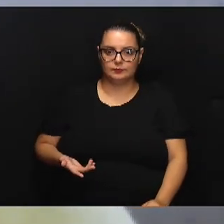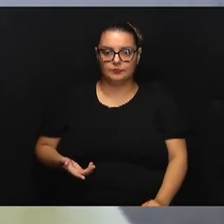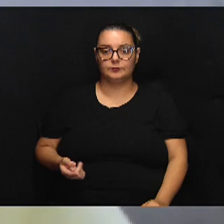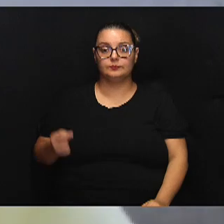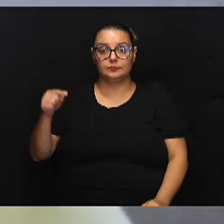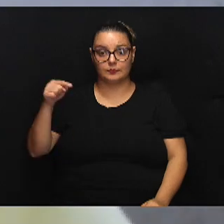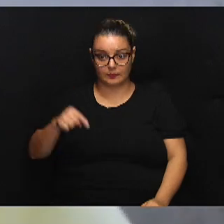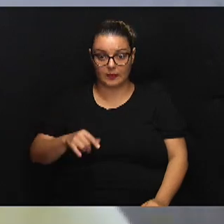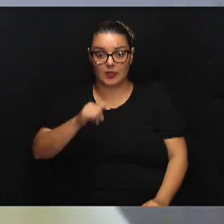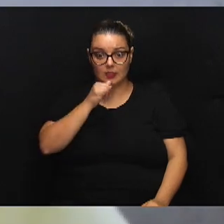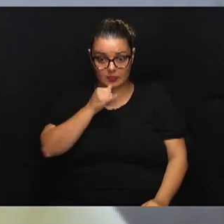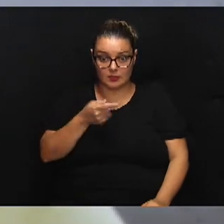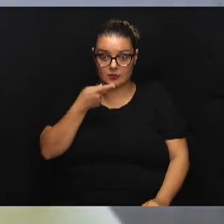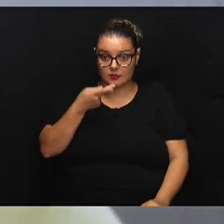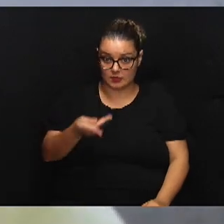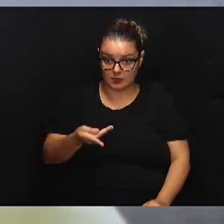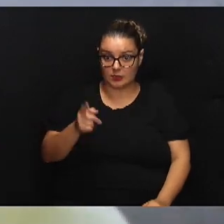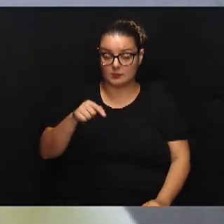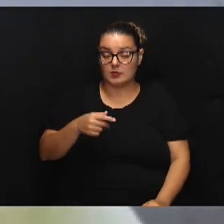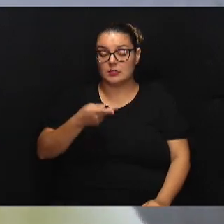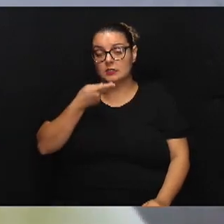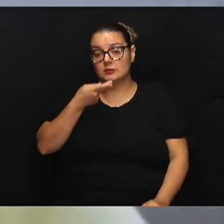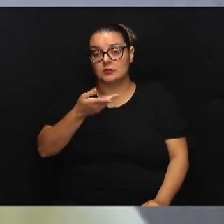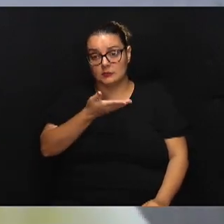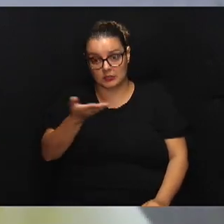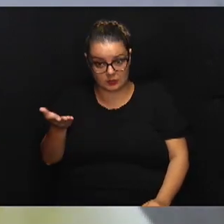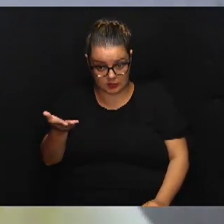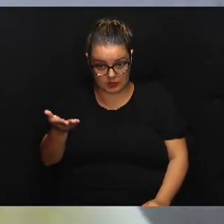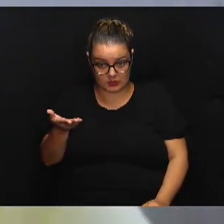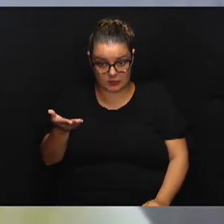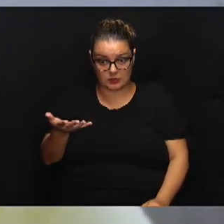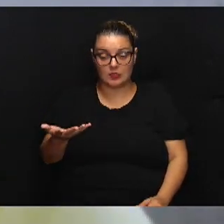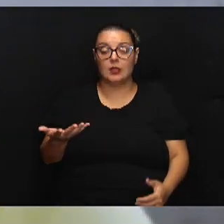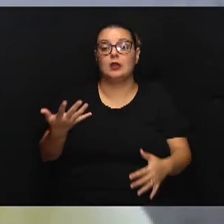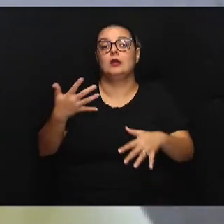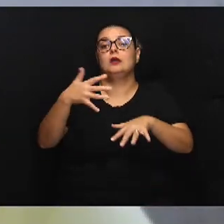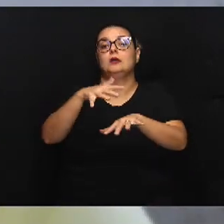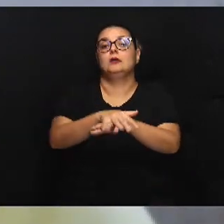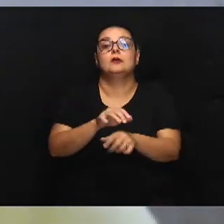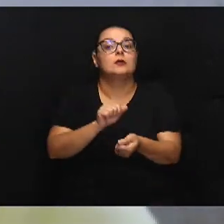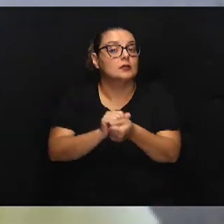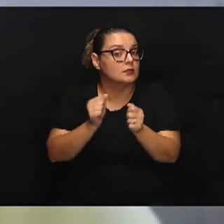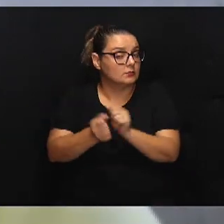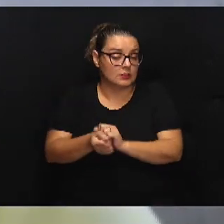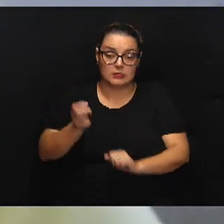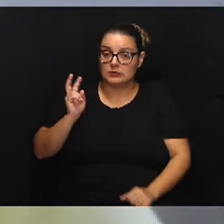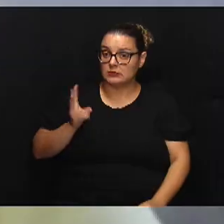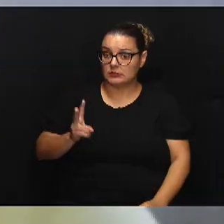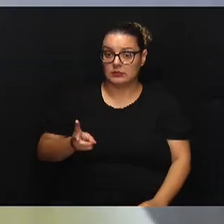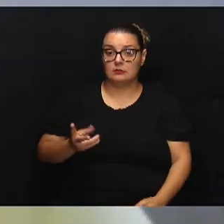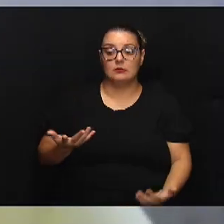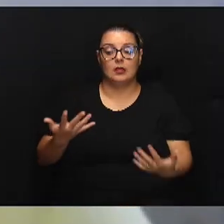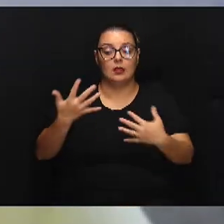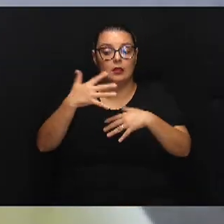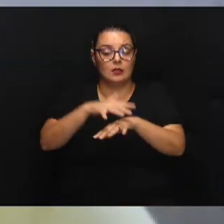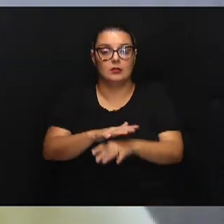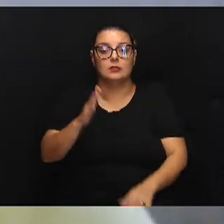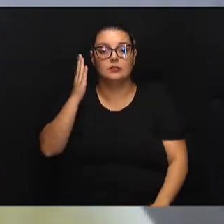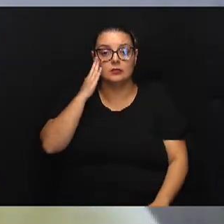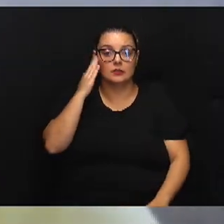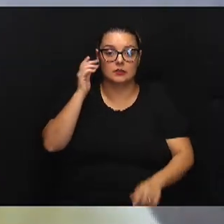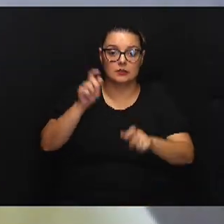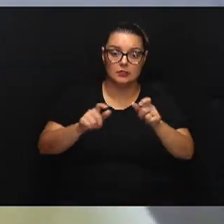esse exemplo que eu estou dando é para dizer para vocês que inclusão é adaptar. Inclusão é entender o